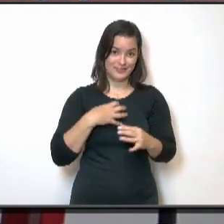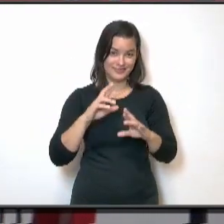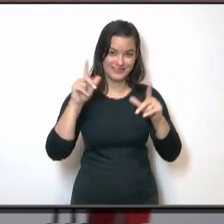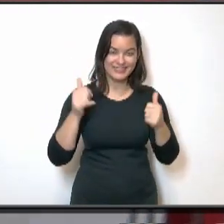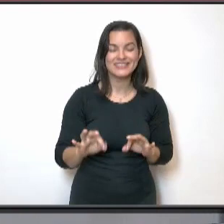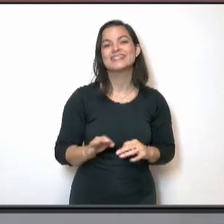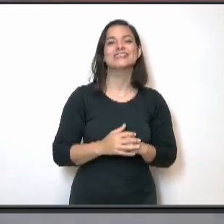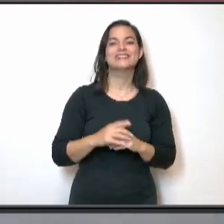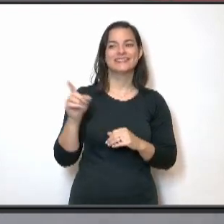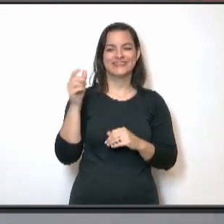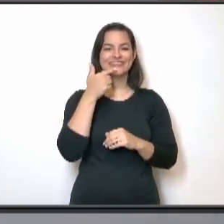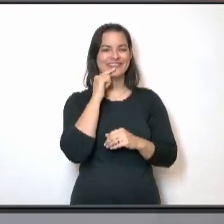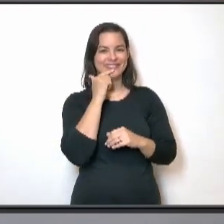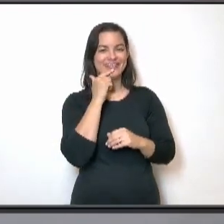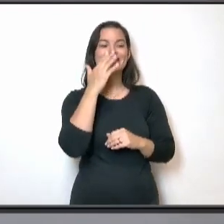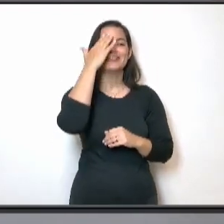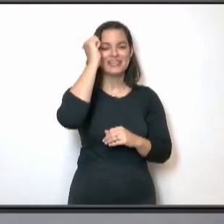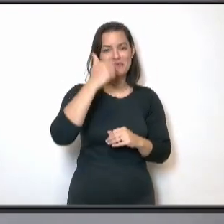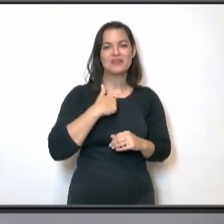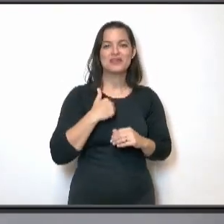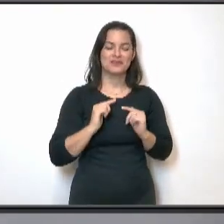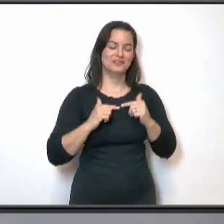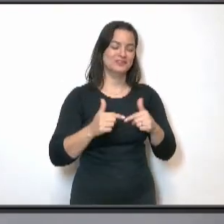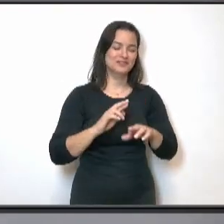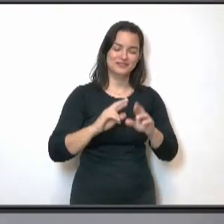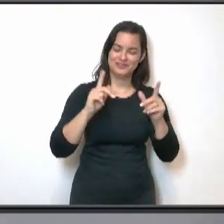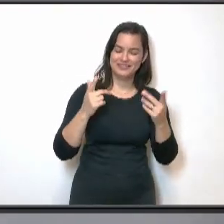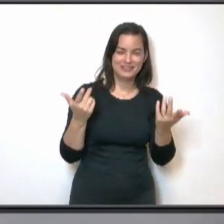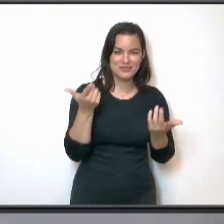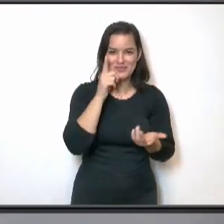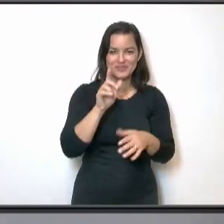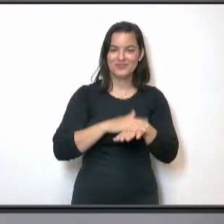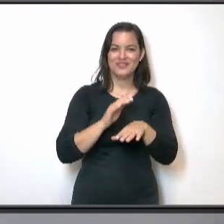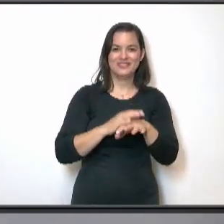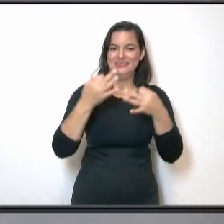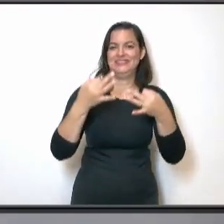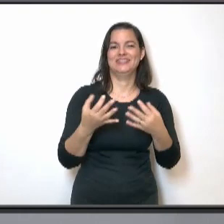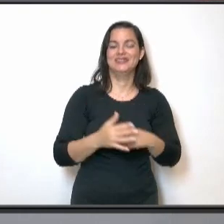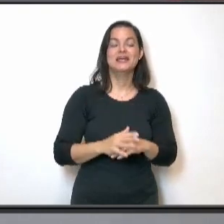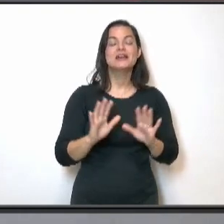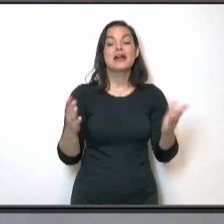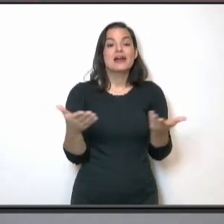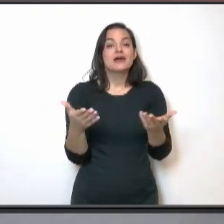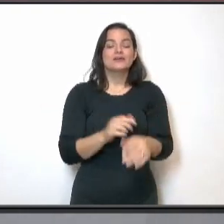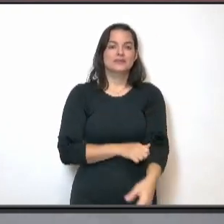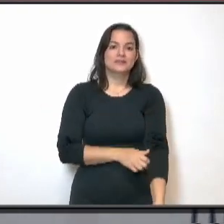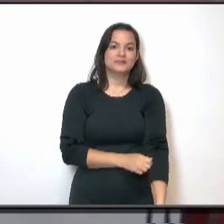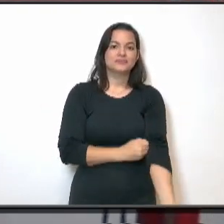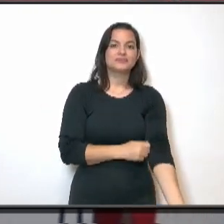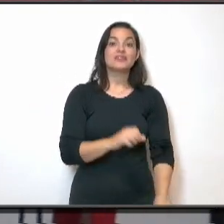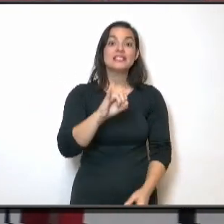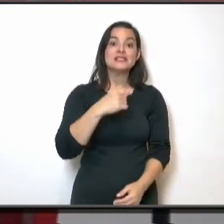Aí a Anaí está rindo porque ela sabe da minha dificuldade de agir assim, não é? Agora, se eu tivesse